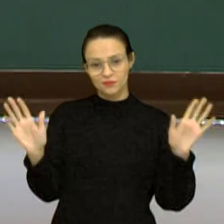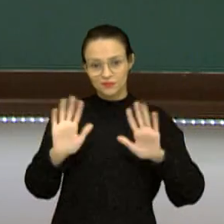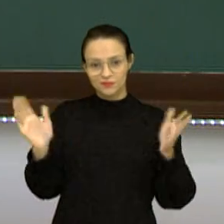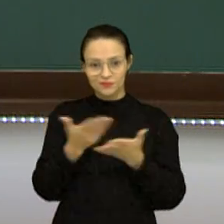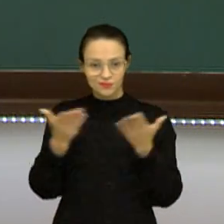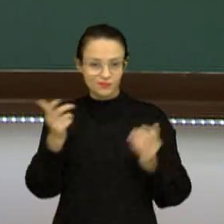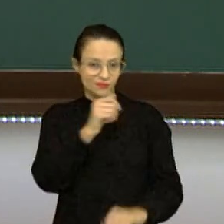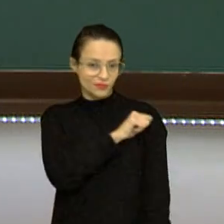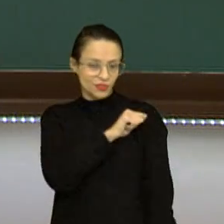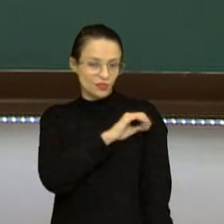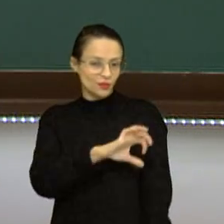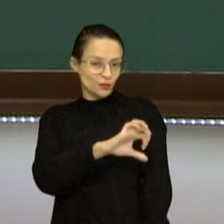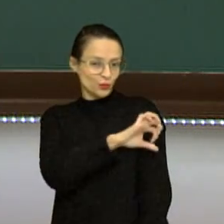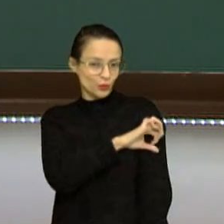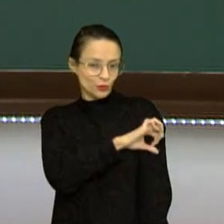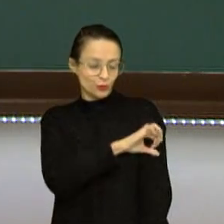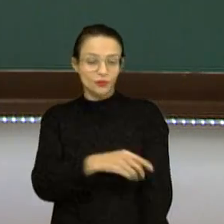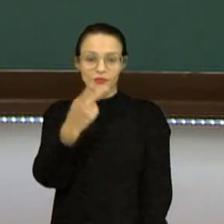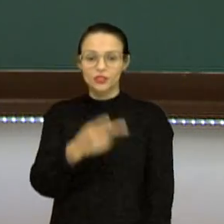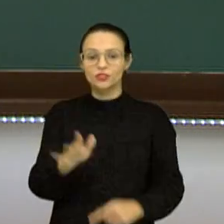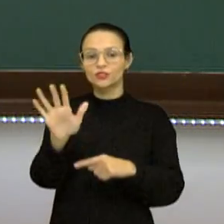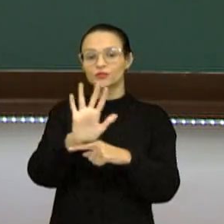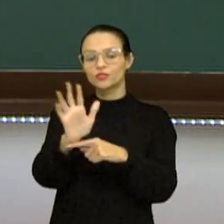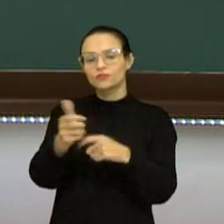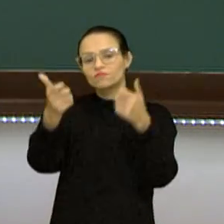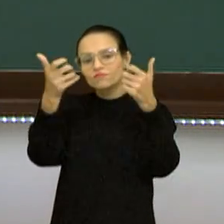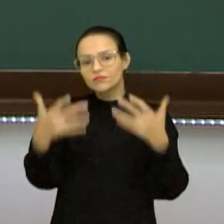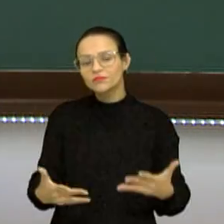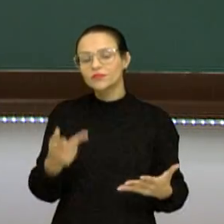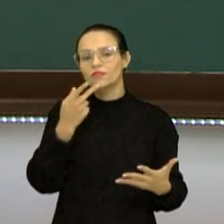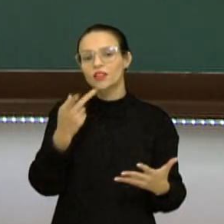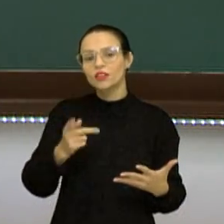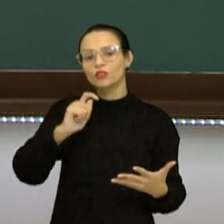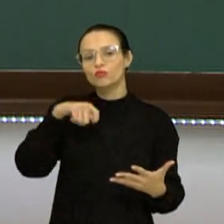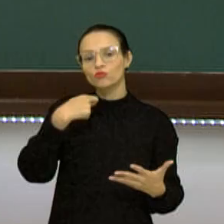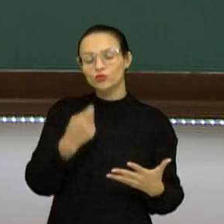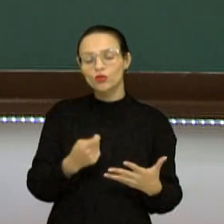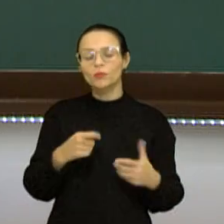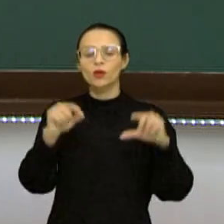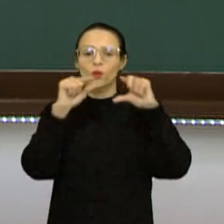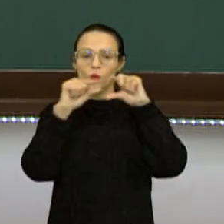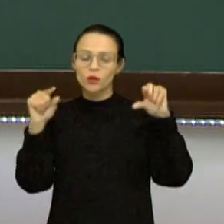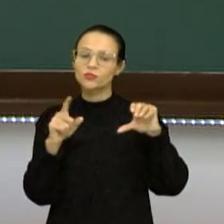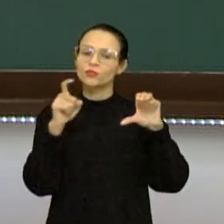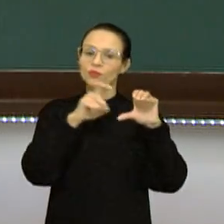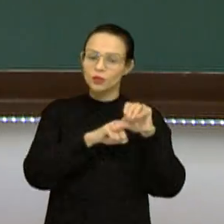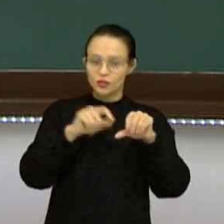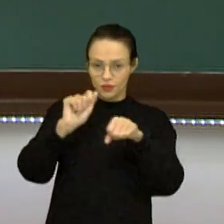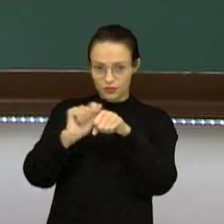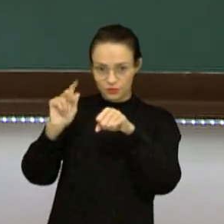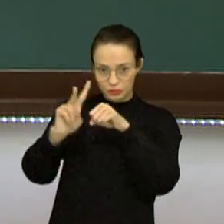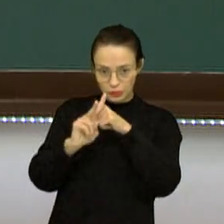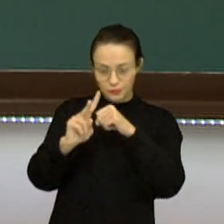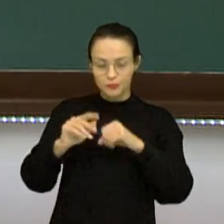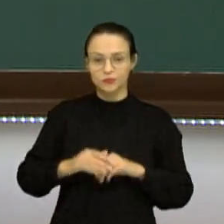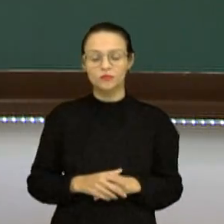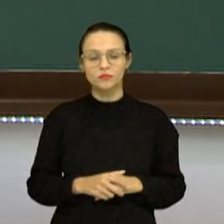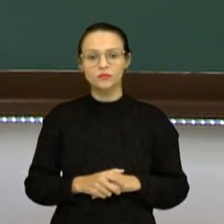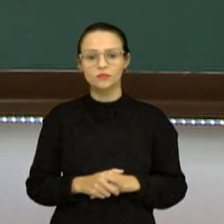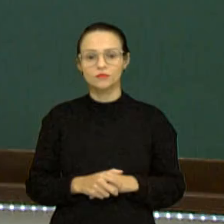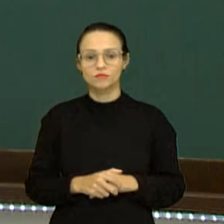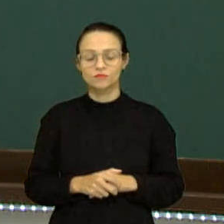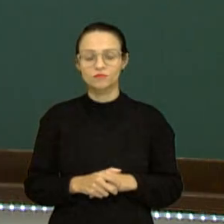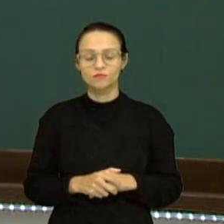Olá, estudantes do nono ano. Neste vídeo vamos falar sobre oração subordinada adverbial.